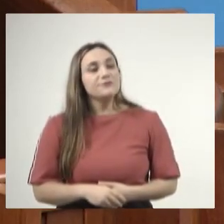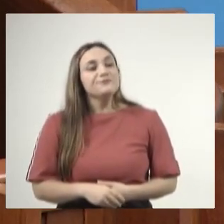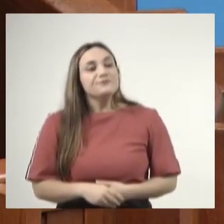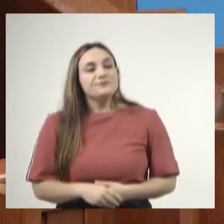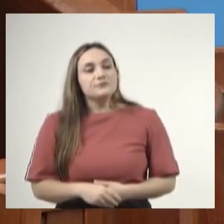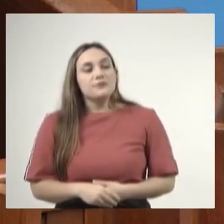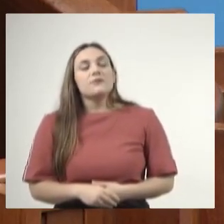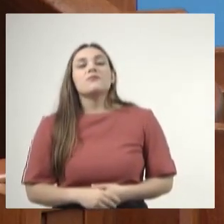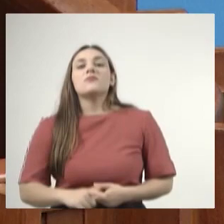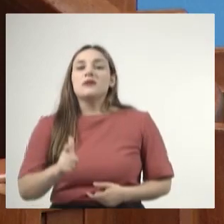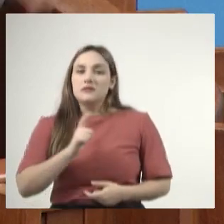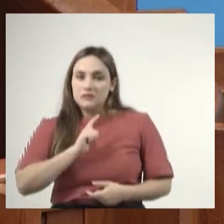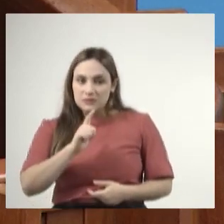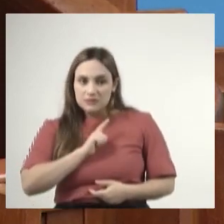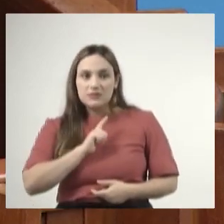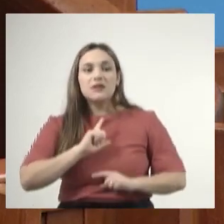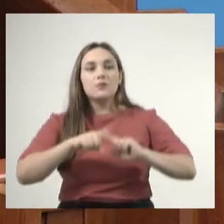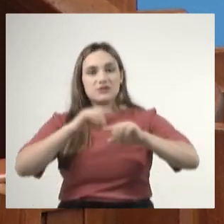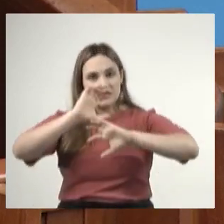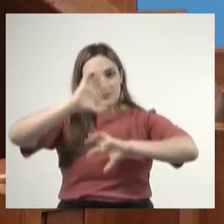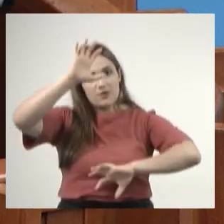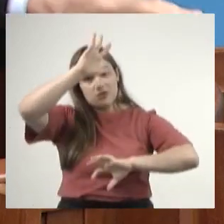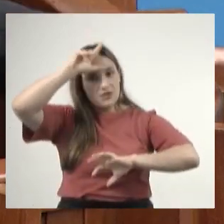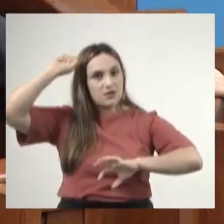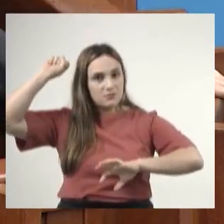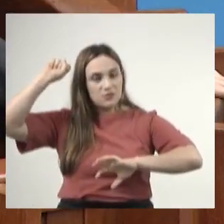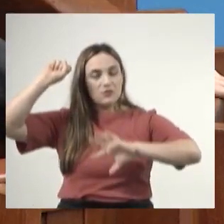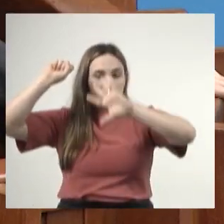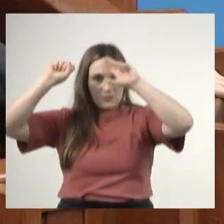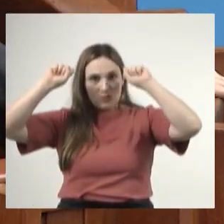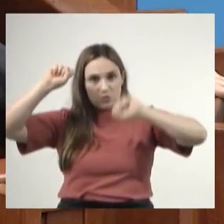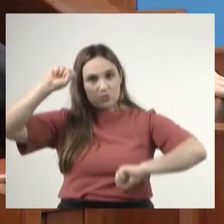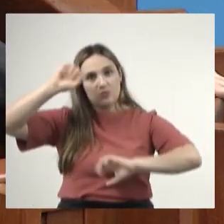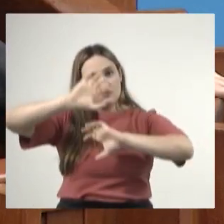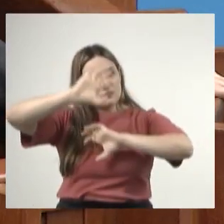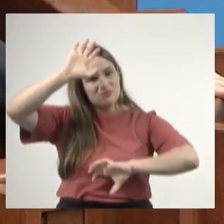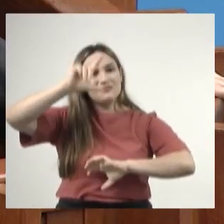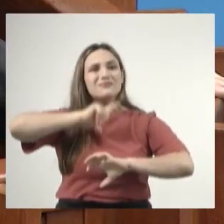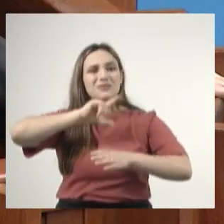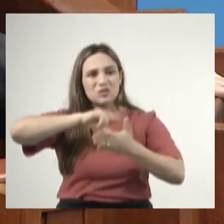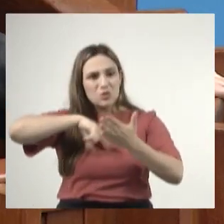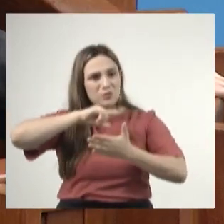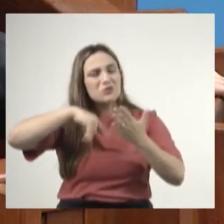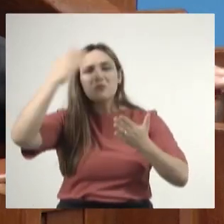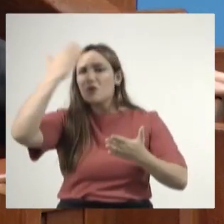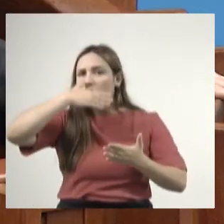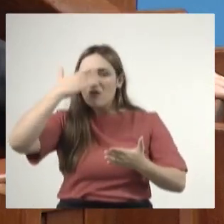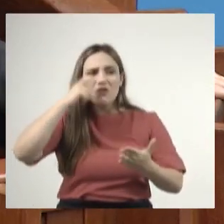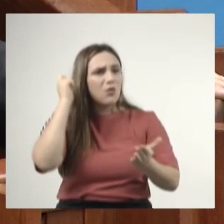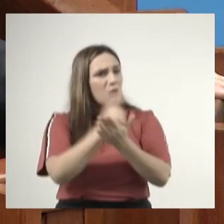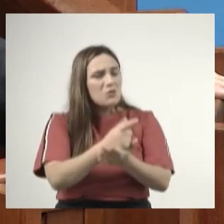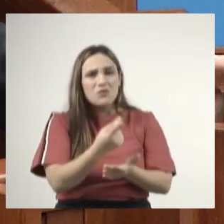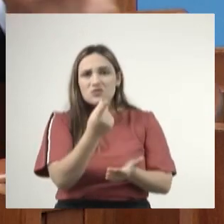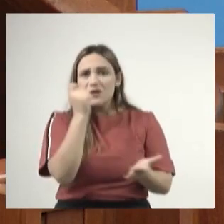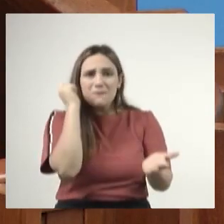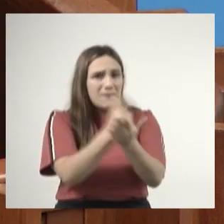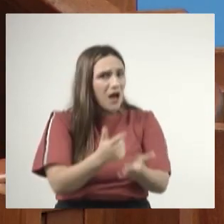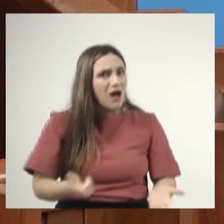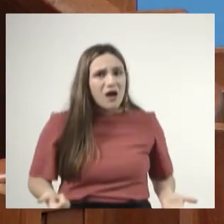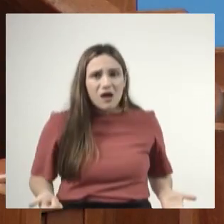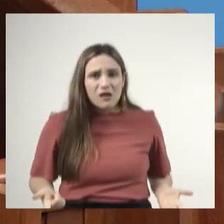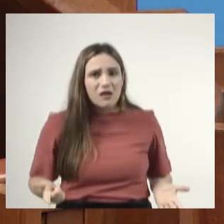Sul, após a divisão, está lá na Agraer, todos os títulos com o documento que a pessoa comprou e pagou.